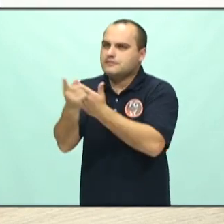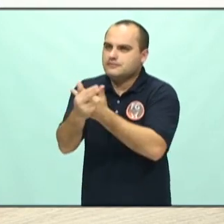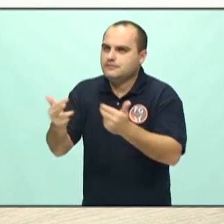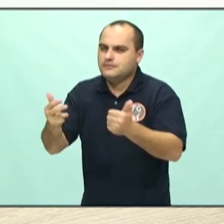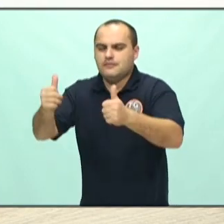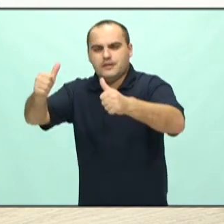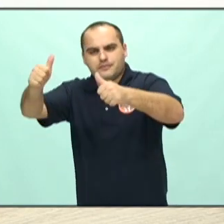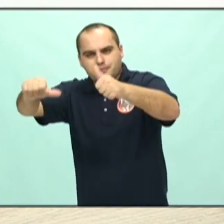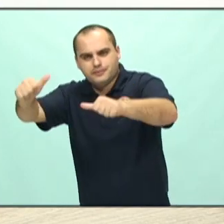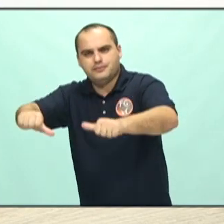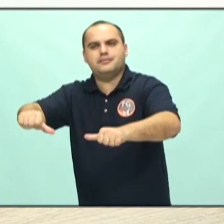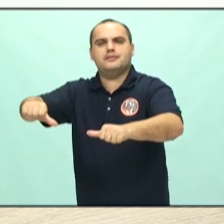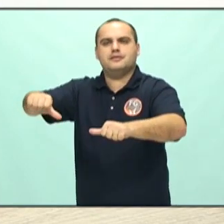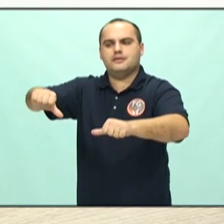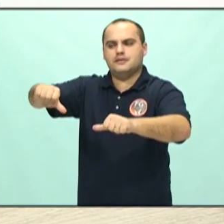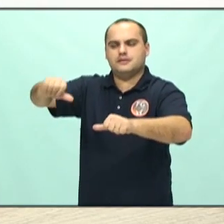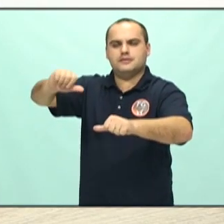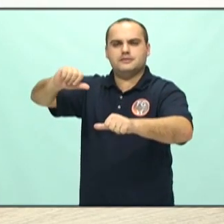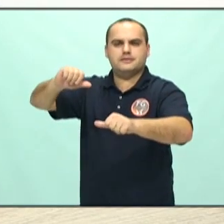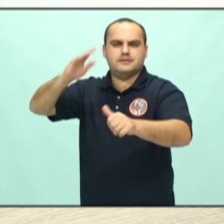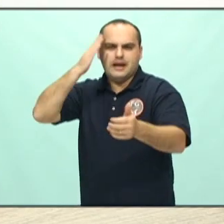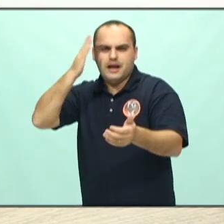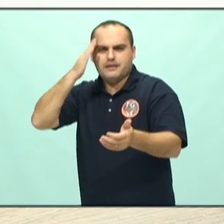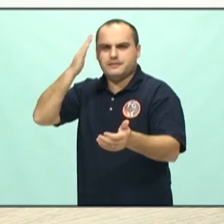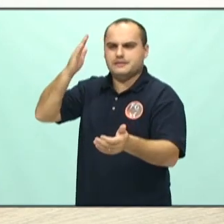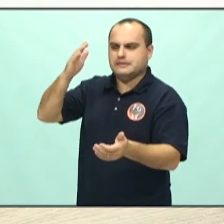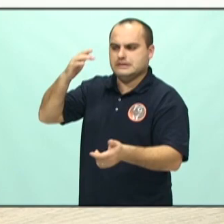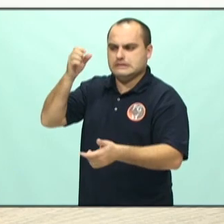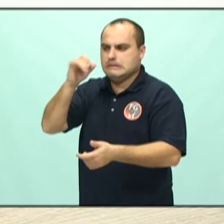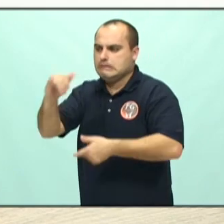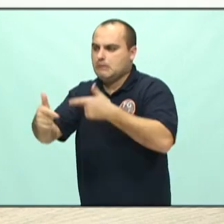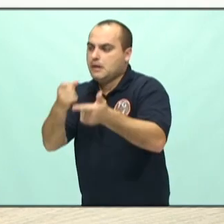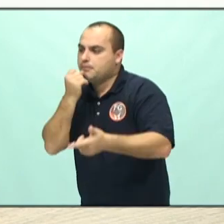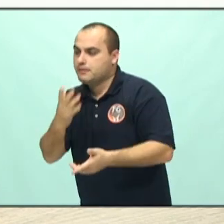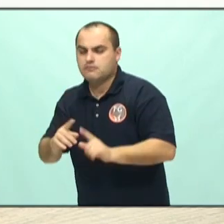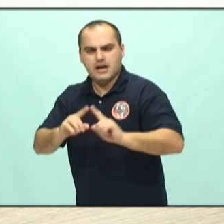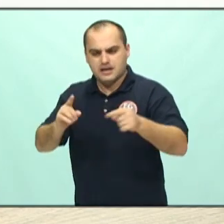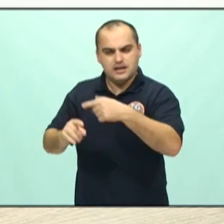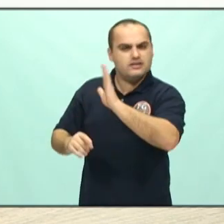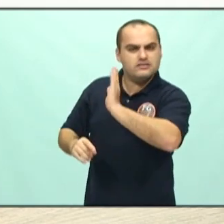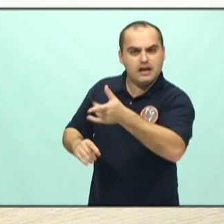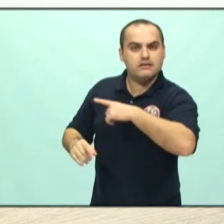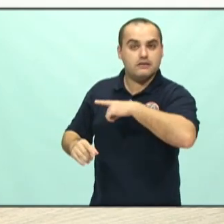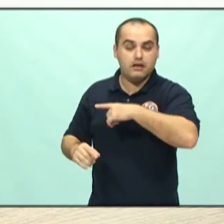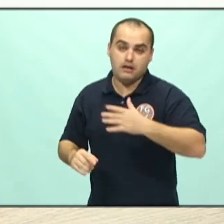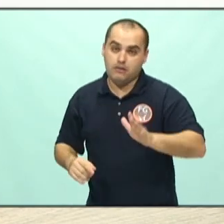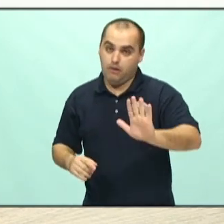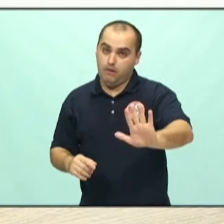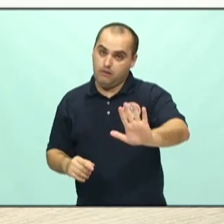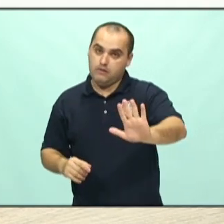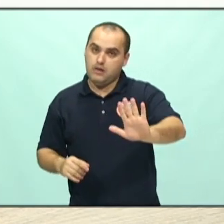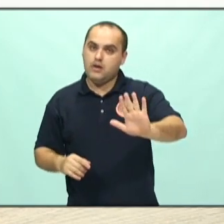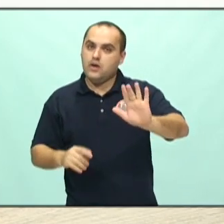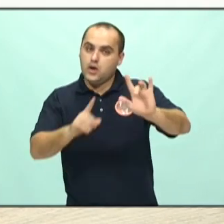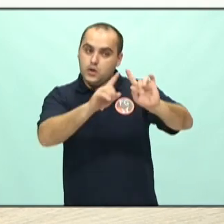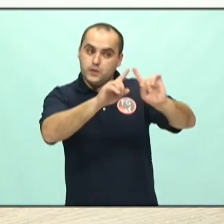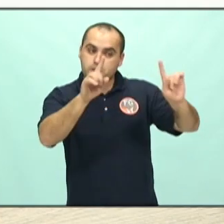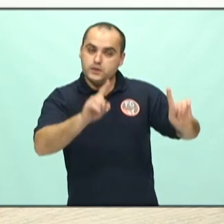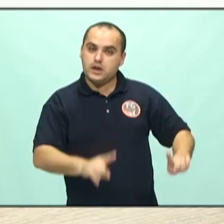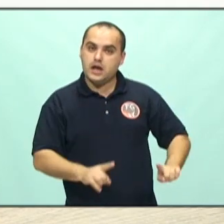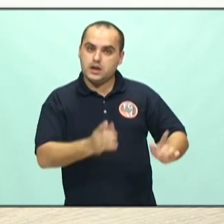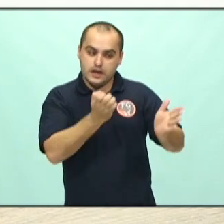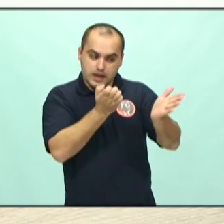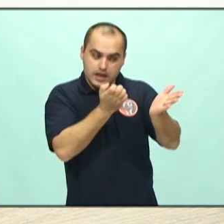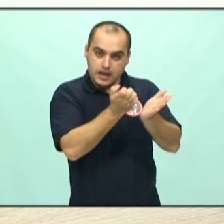isso existe. São critérios que já existem. Primeiro, o servidor público, para ele se efetivar, ele passa por um estágio